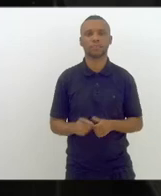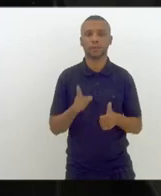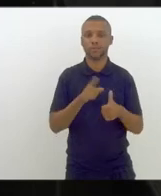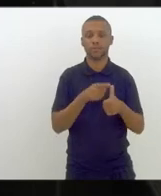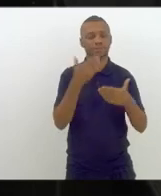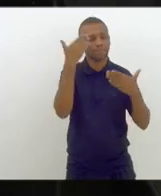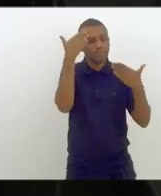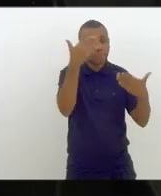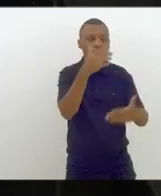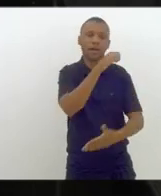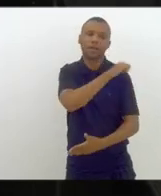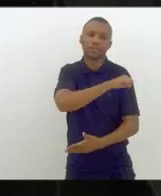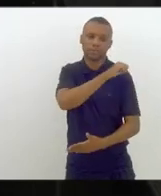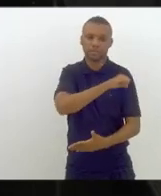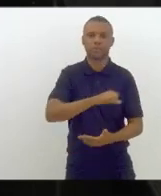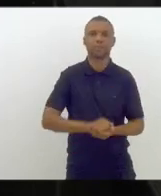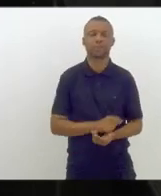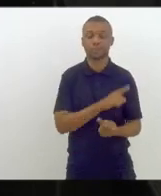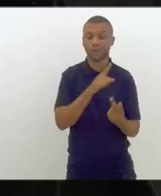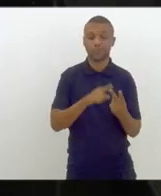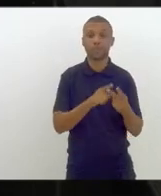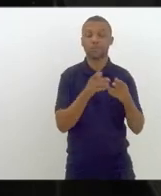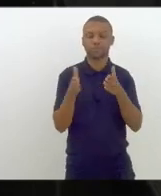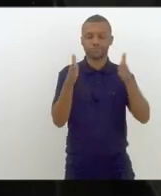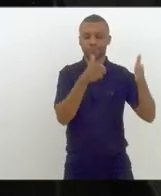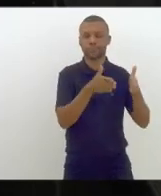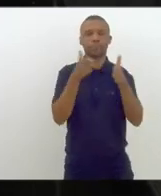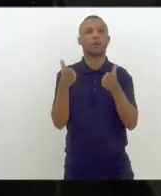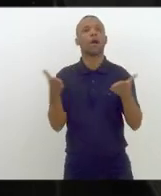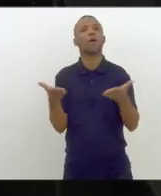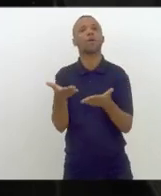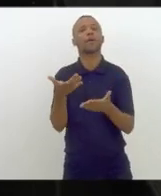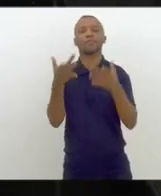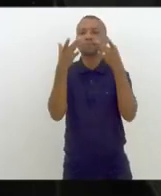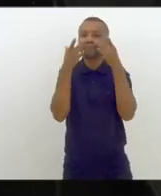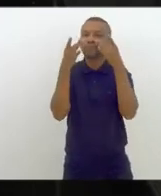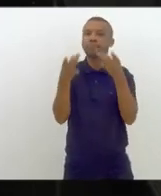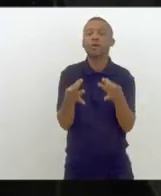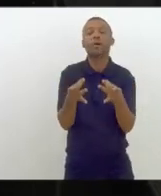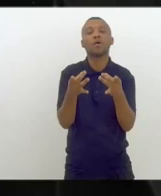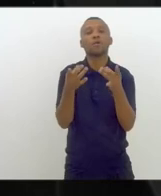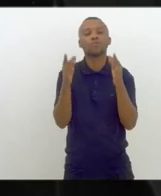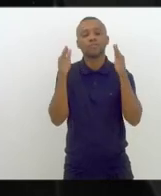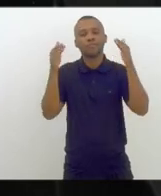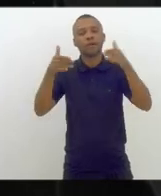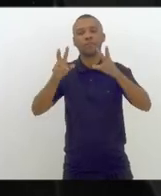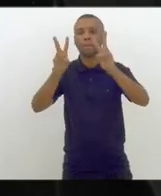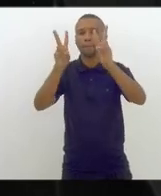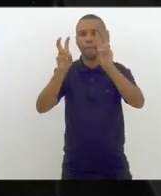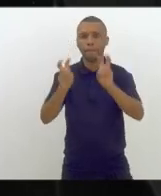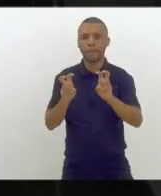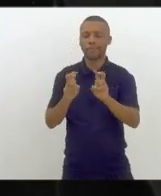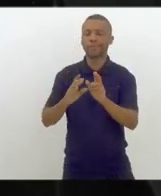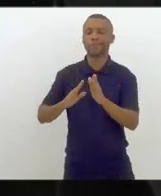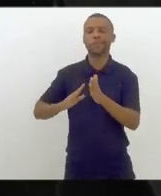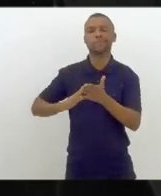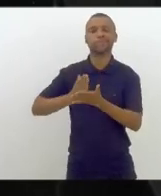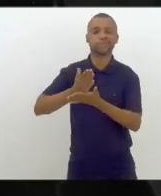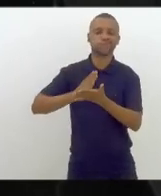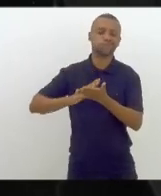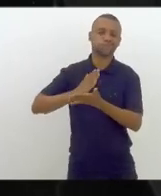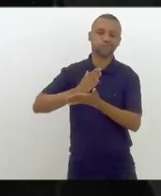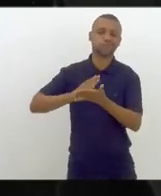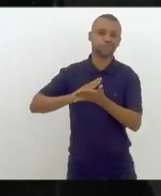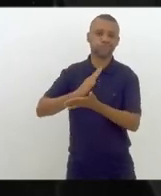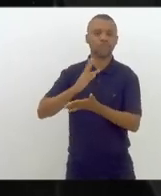obrigado, Rio de Janeiro. Agora eu quero aqui chamar a atenção, presidente, para um fato que vem nos incomodando muito,